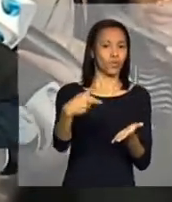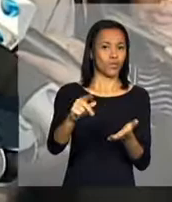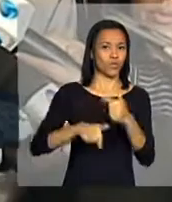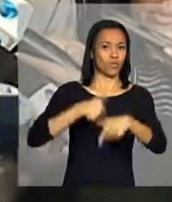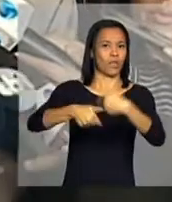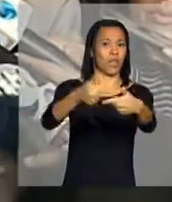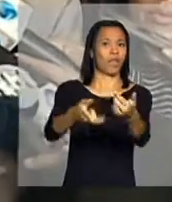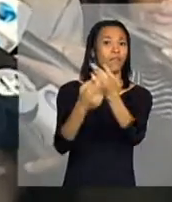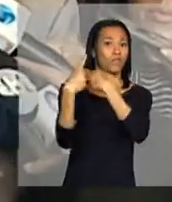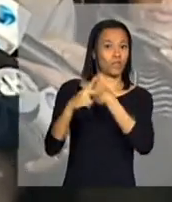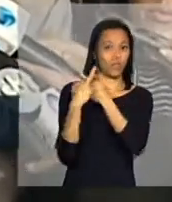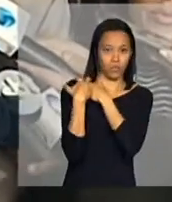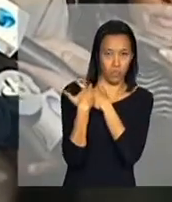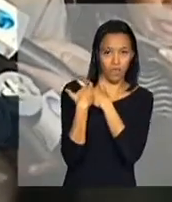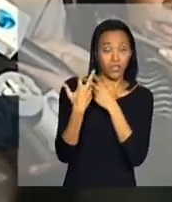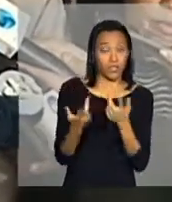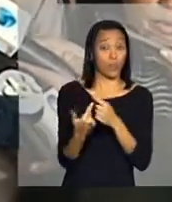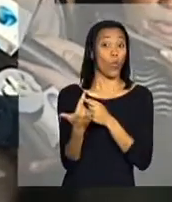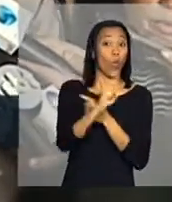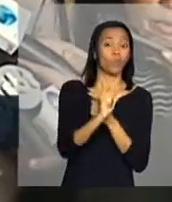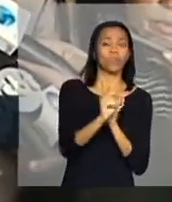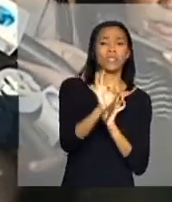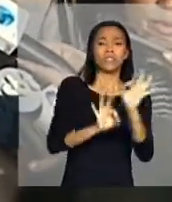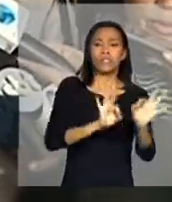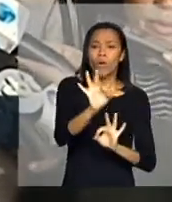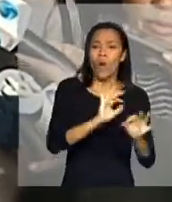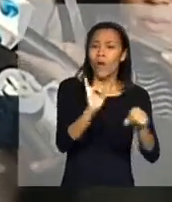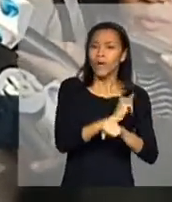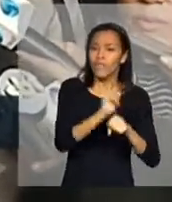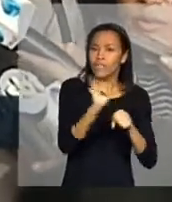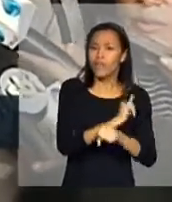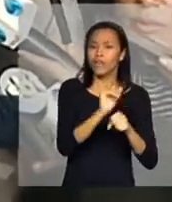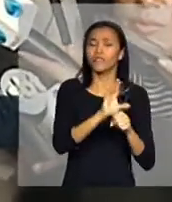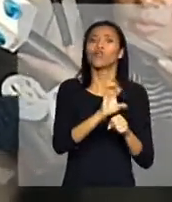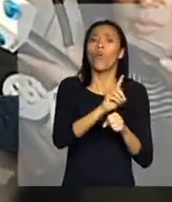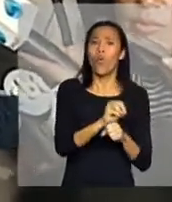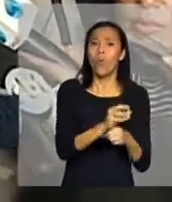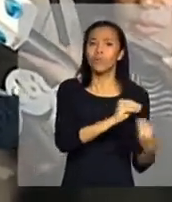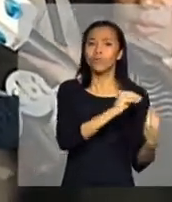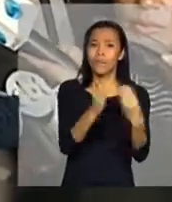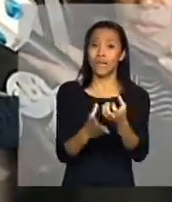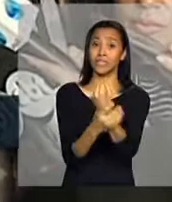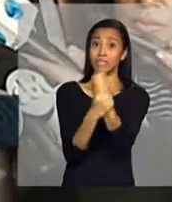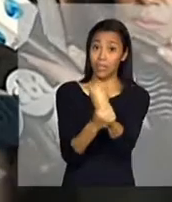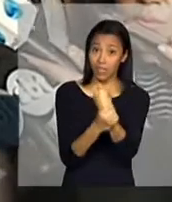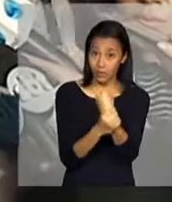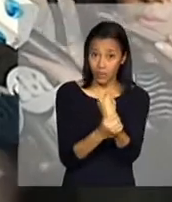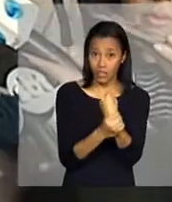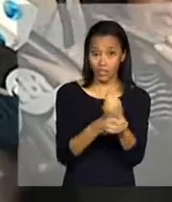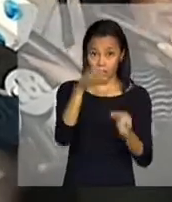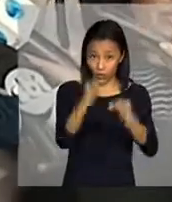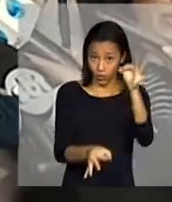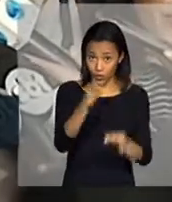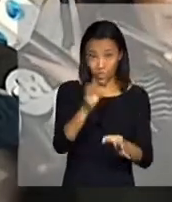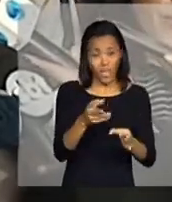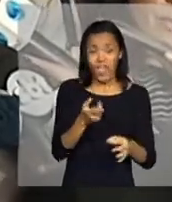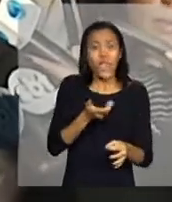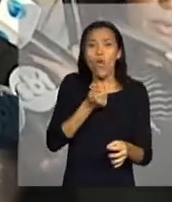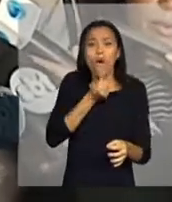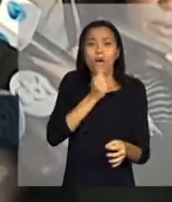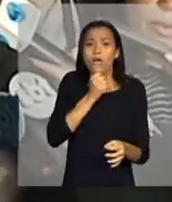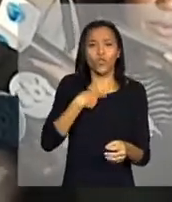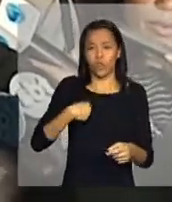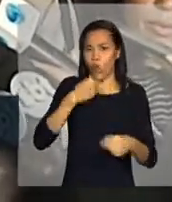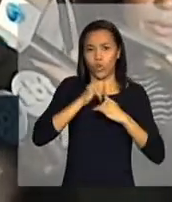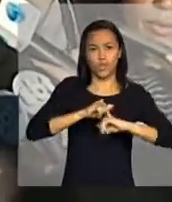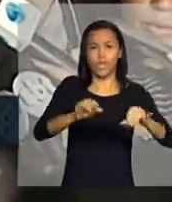nós busquemos criar mecanismos estruturais que, evidentemente, deem mais segurança jurídica nesse processo decisório. Eu não vou anunciar ainda quais são essas